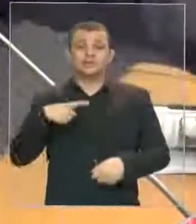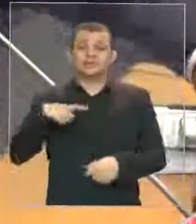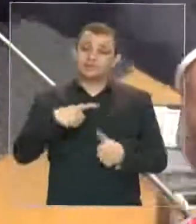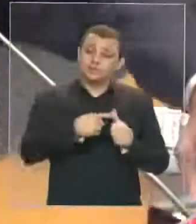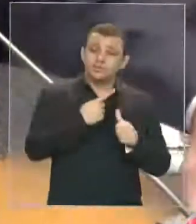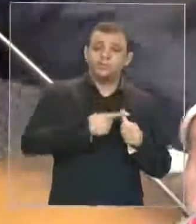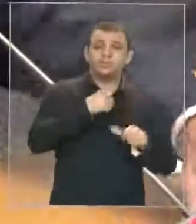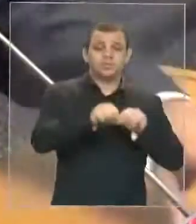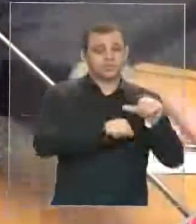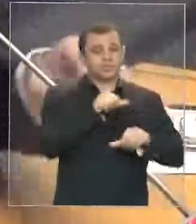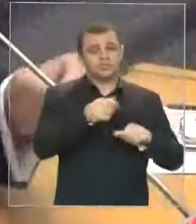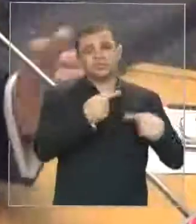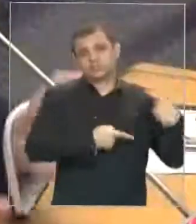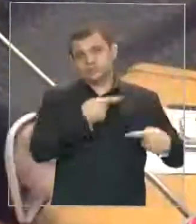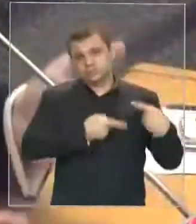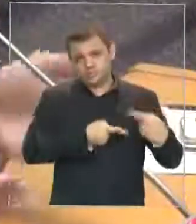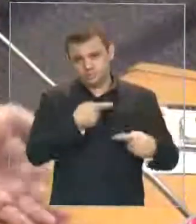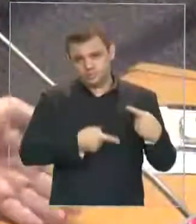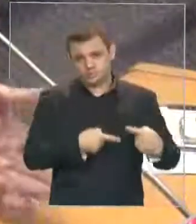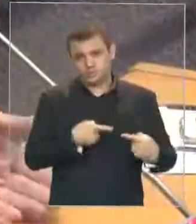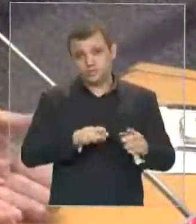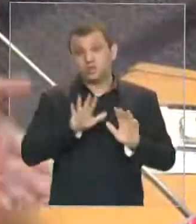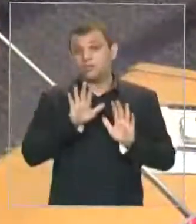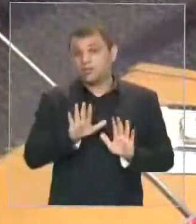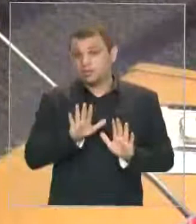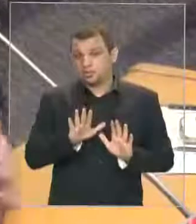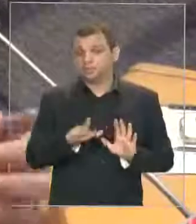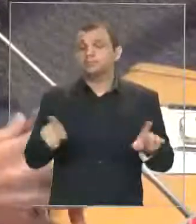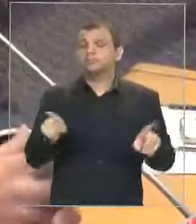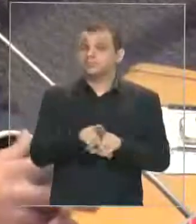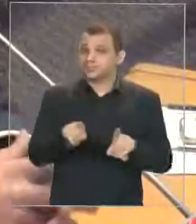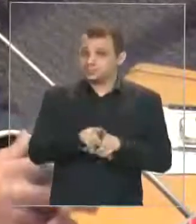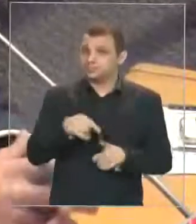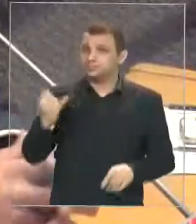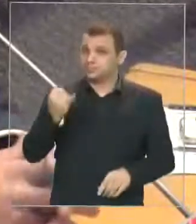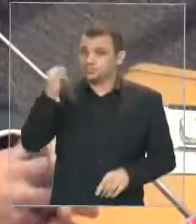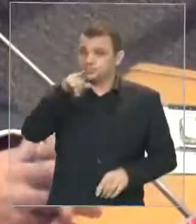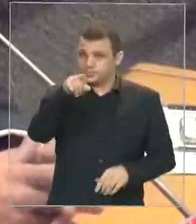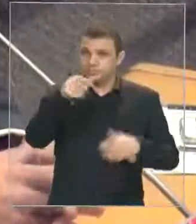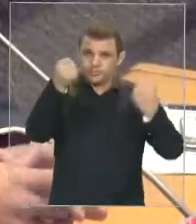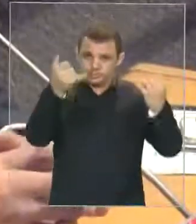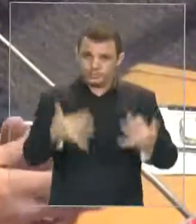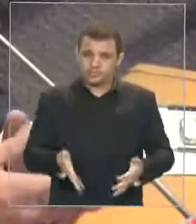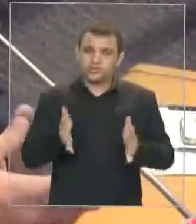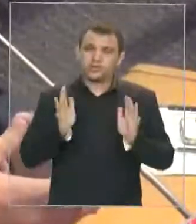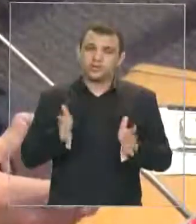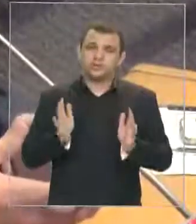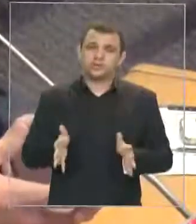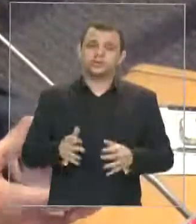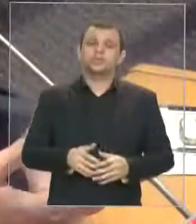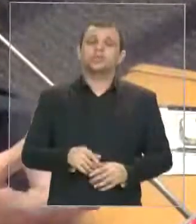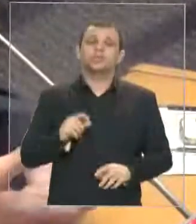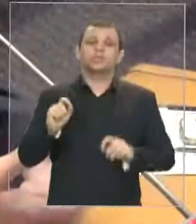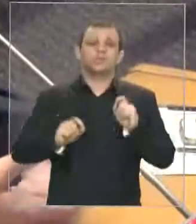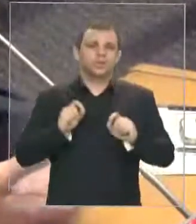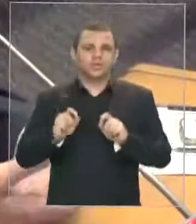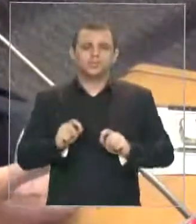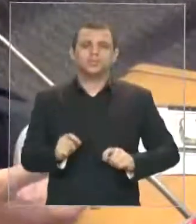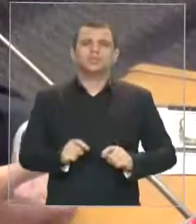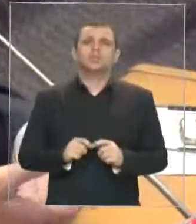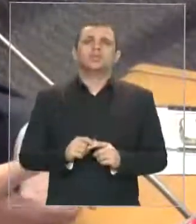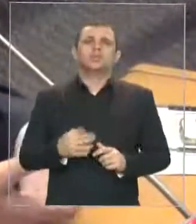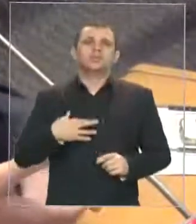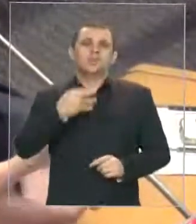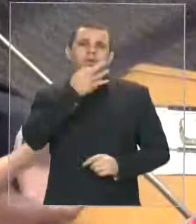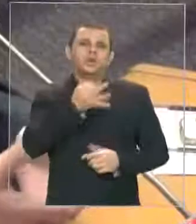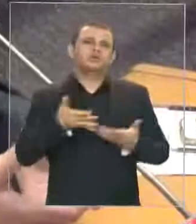uma reforma política. Agora, também é importante, Vossa Excelência já citou aqui, que eu acredito que esse não